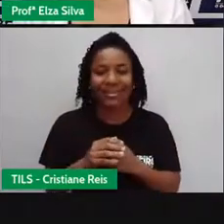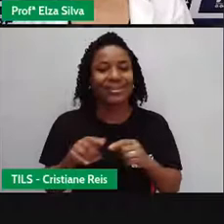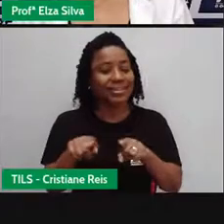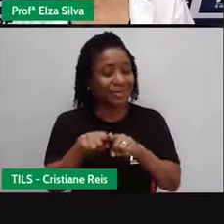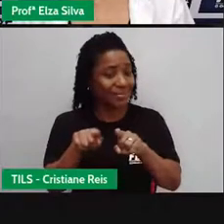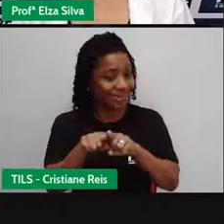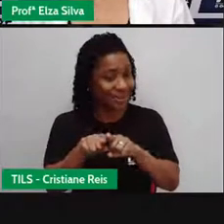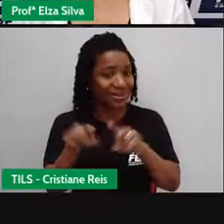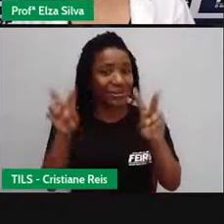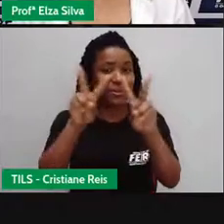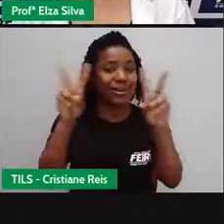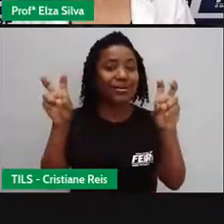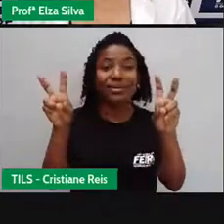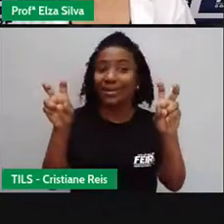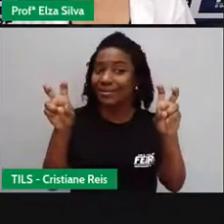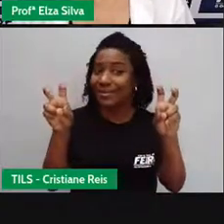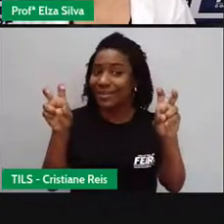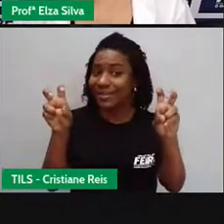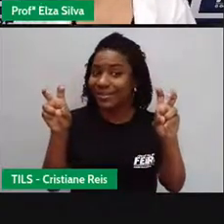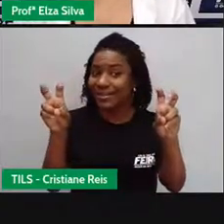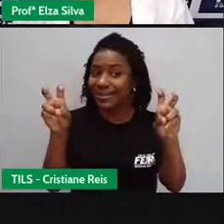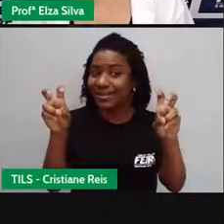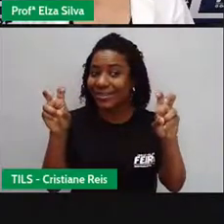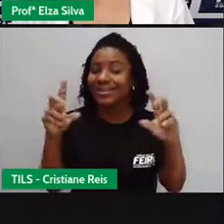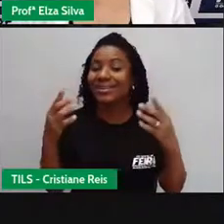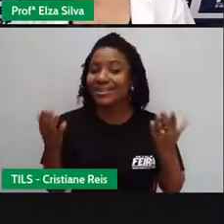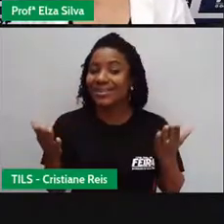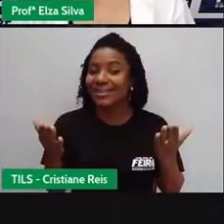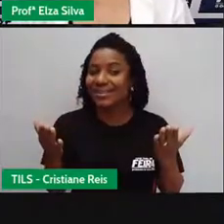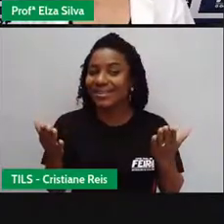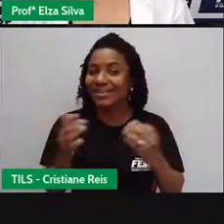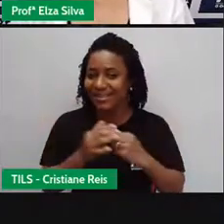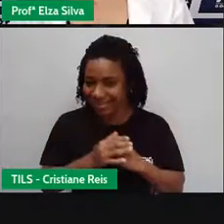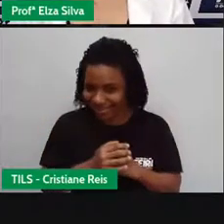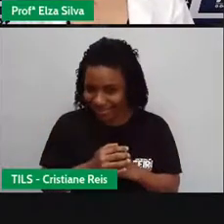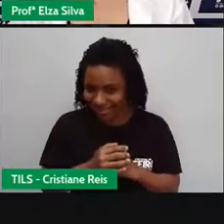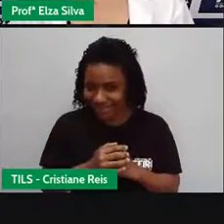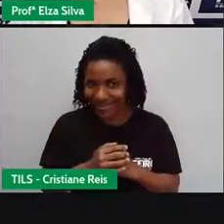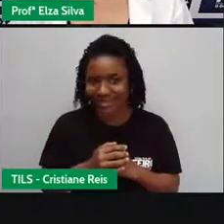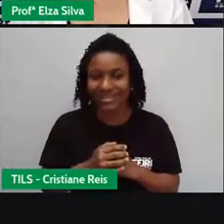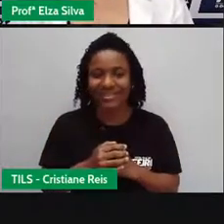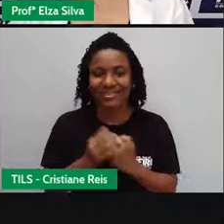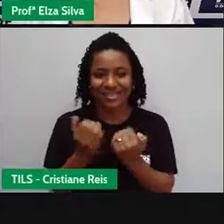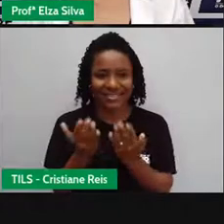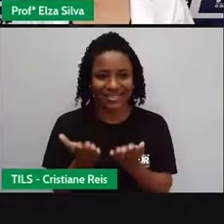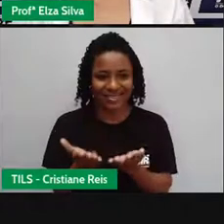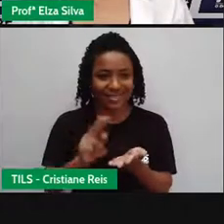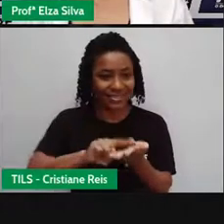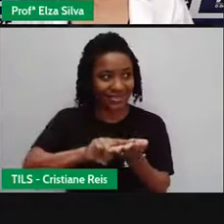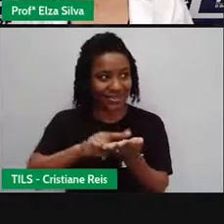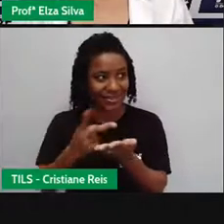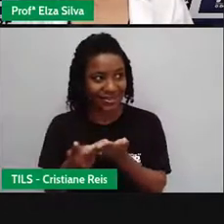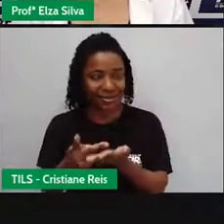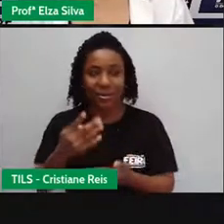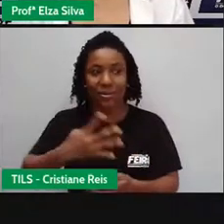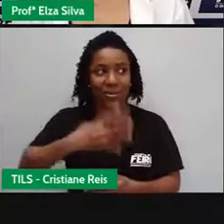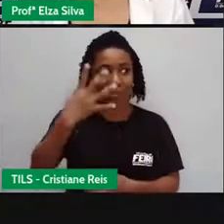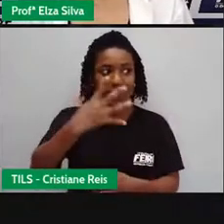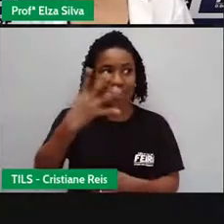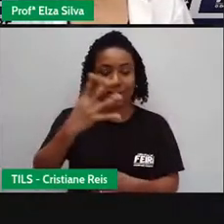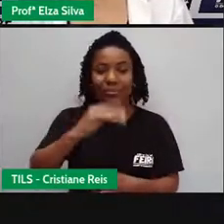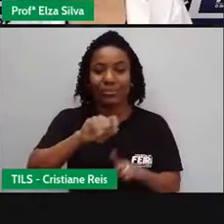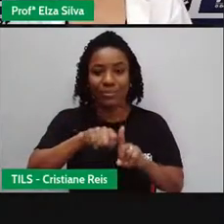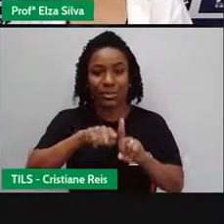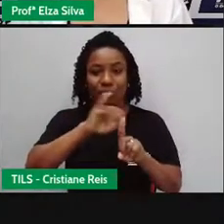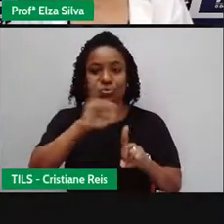tema. Qual o tema da nossa aula de hoje? 4th of July, 4 de julho, o